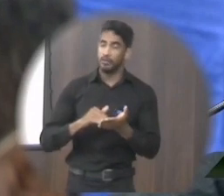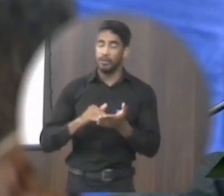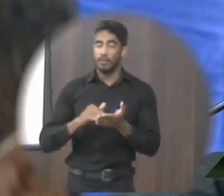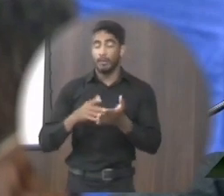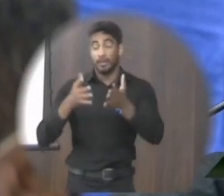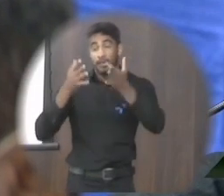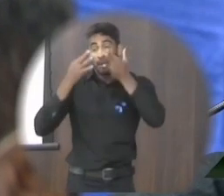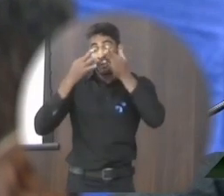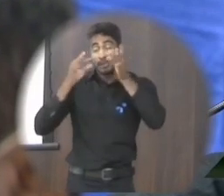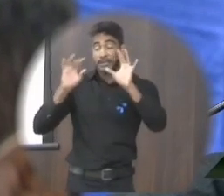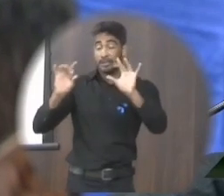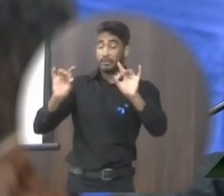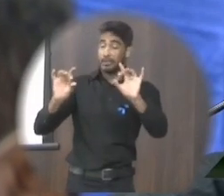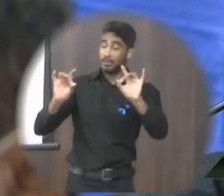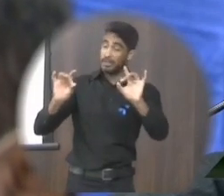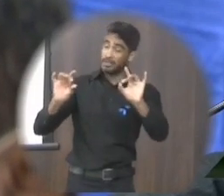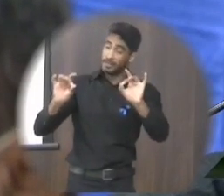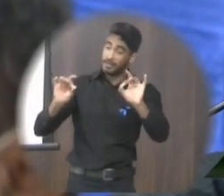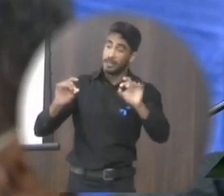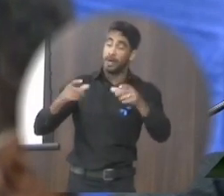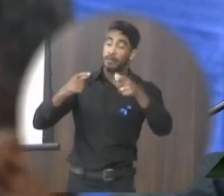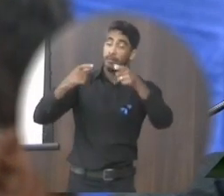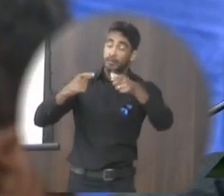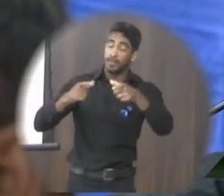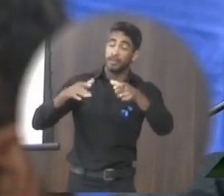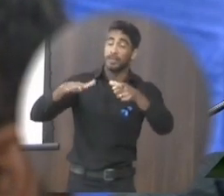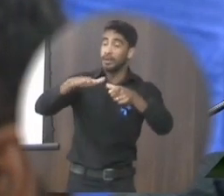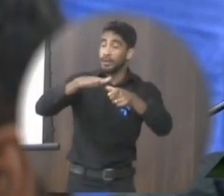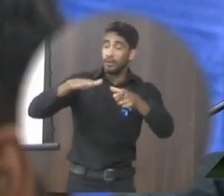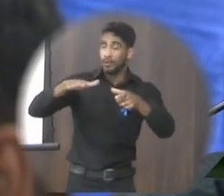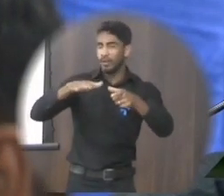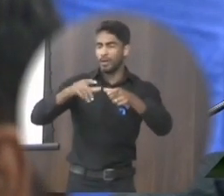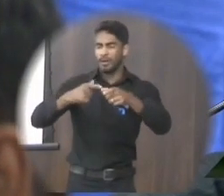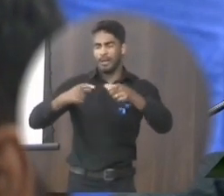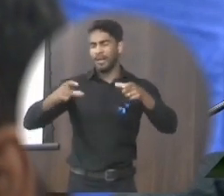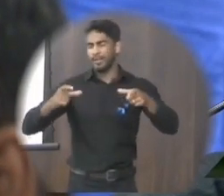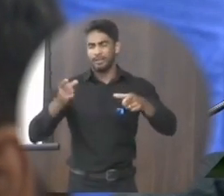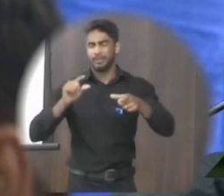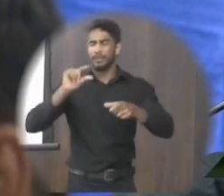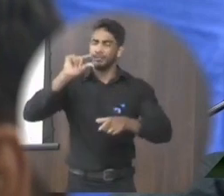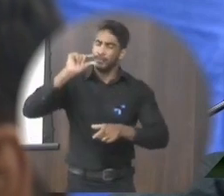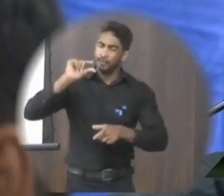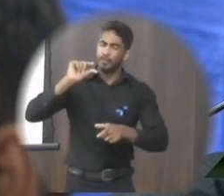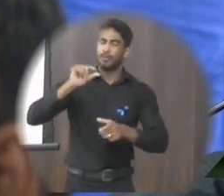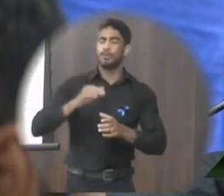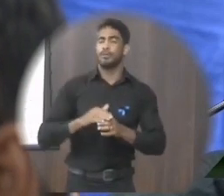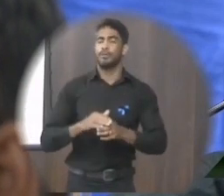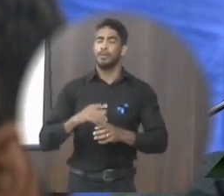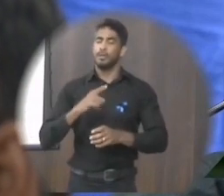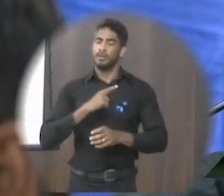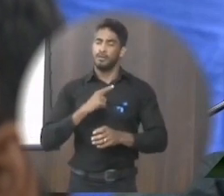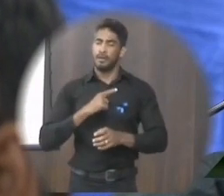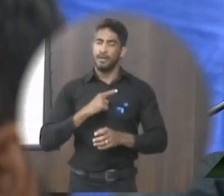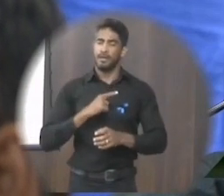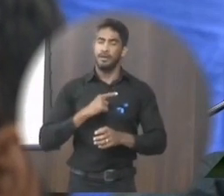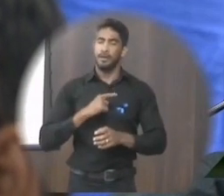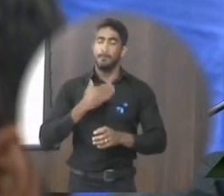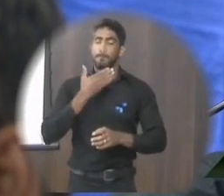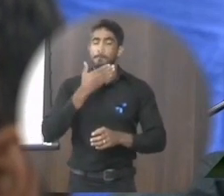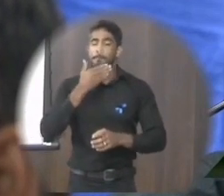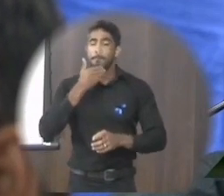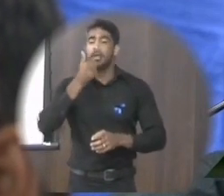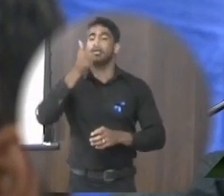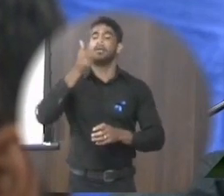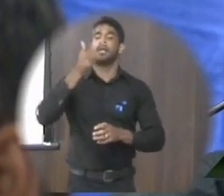uma atenção especial esse pedaço de estrada ali, que não é grande, é um pedaço pequeno, onde vai amenizar o sofrimento de